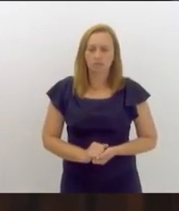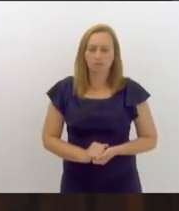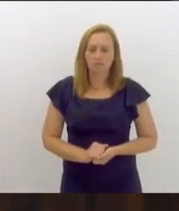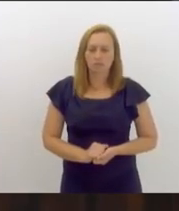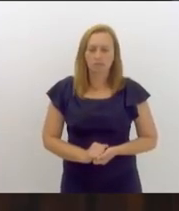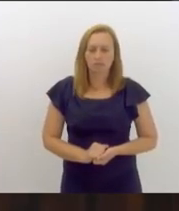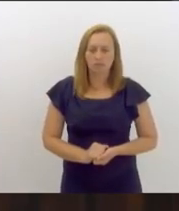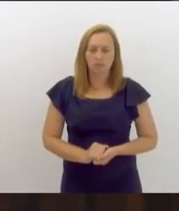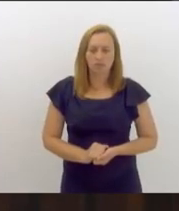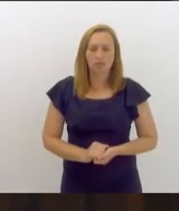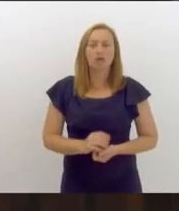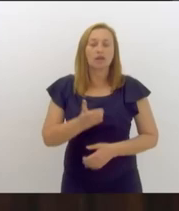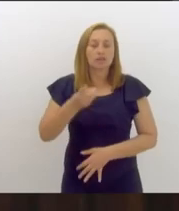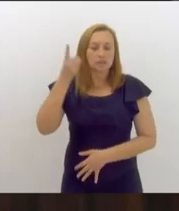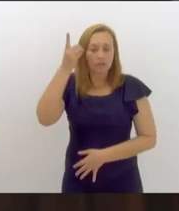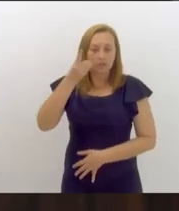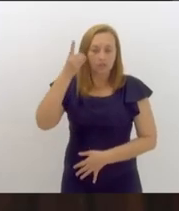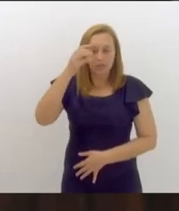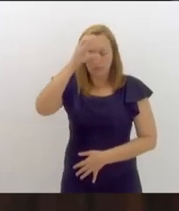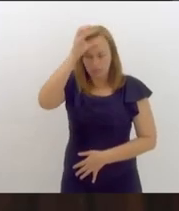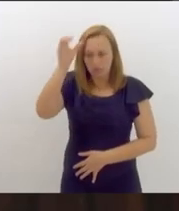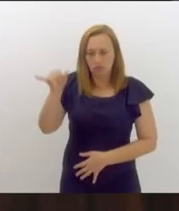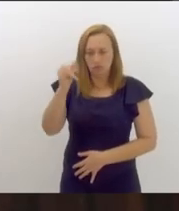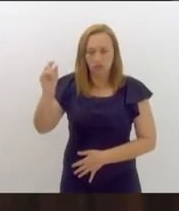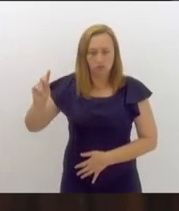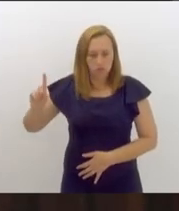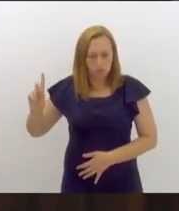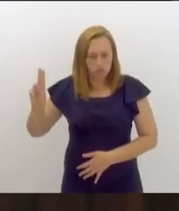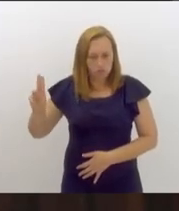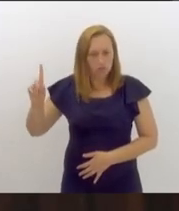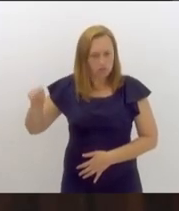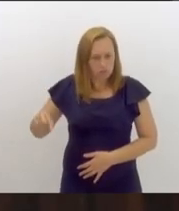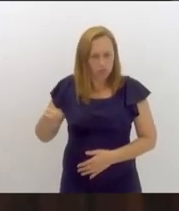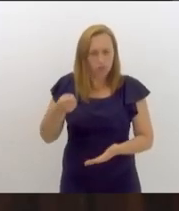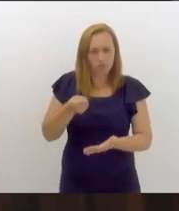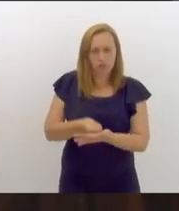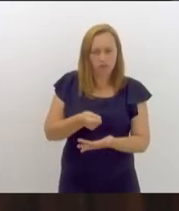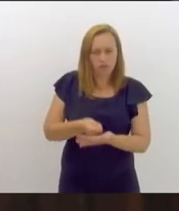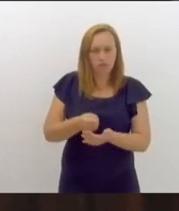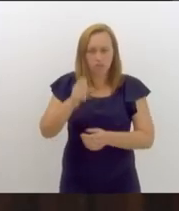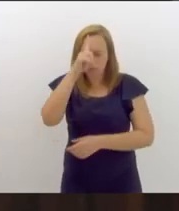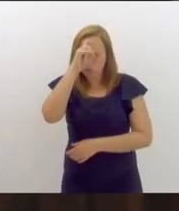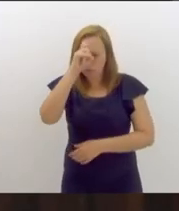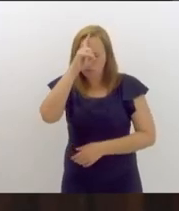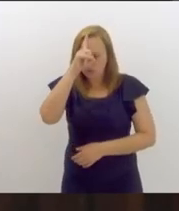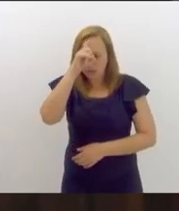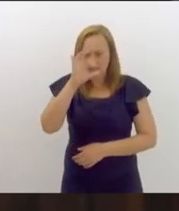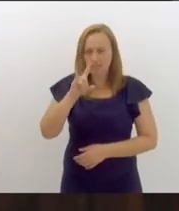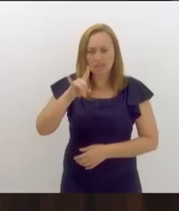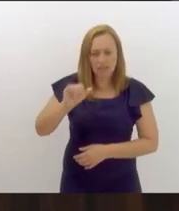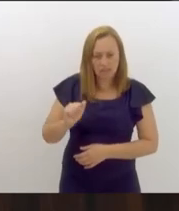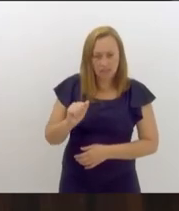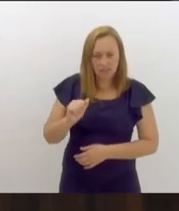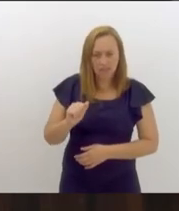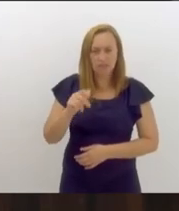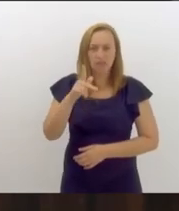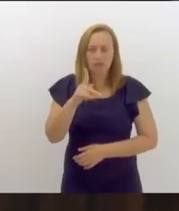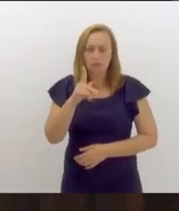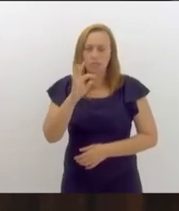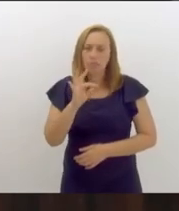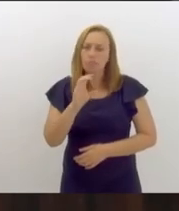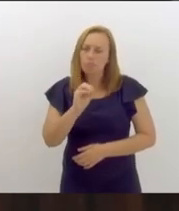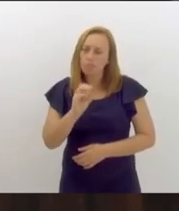de autoria da deputada tia Ju que dispõe sobre obrigatoriedade dos hospitais clínicas e postes de saúde da rede pública